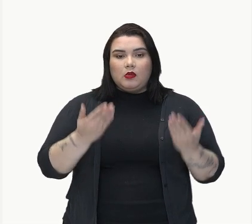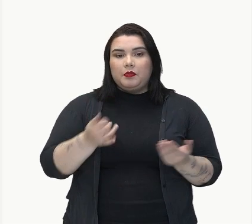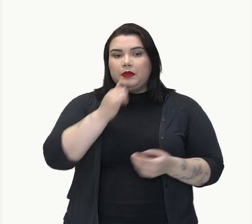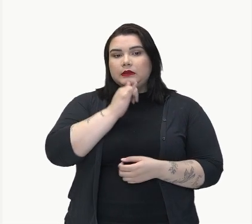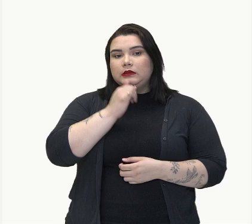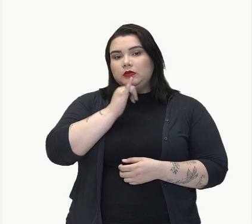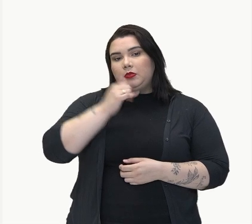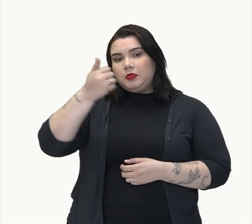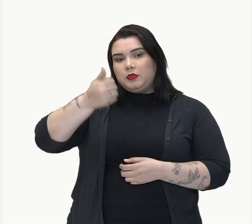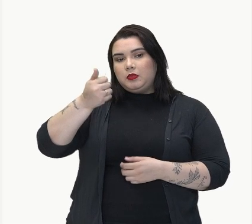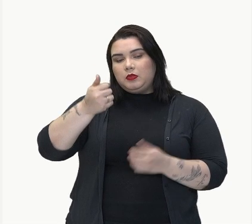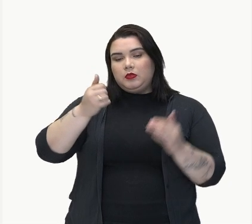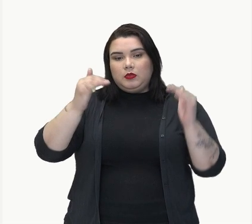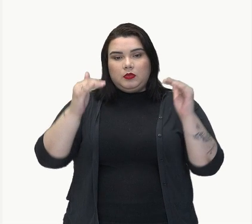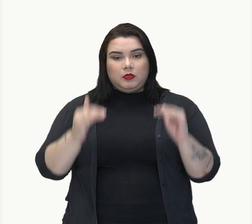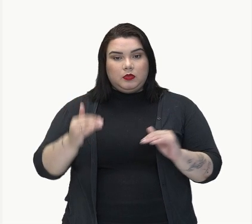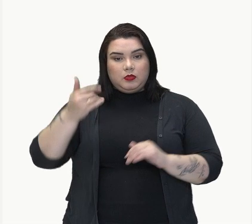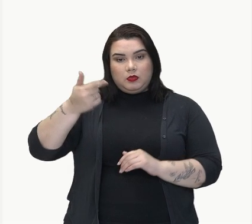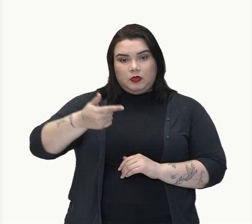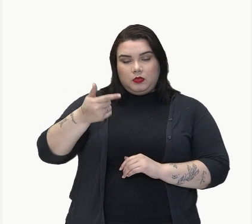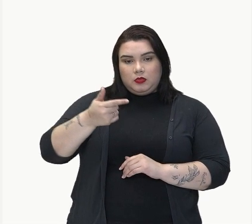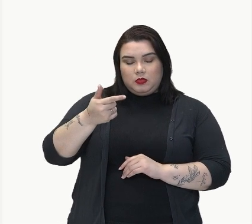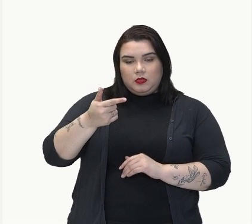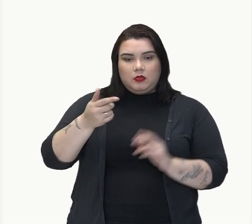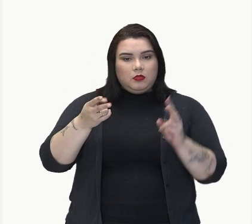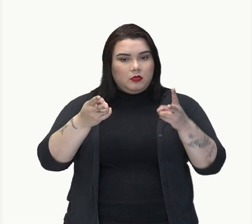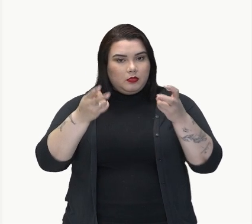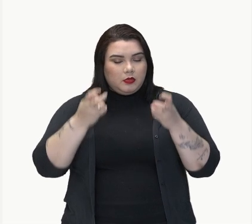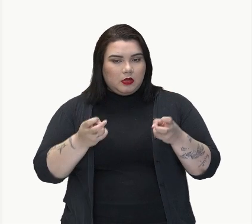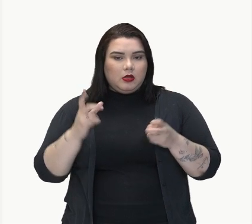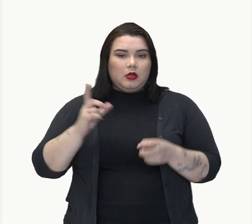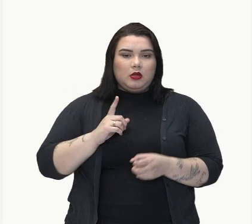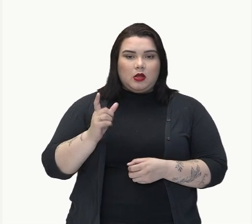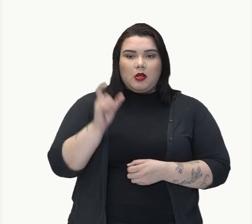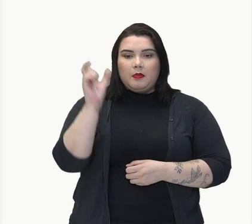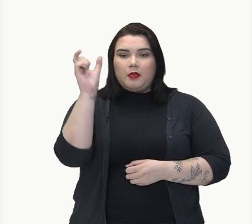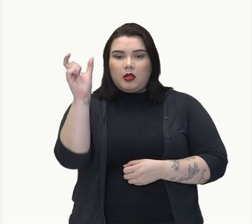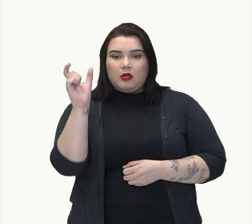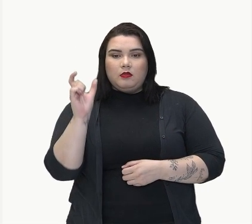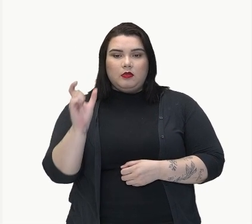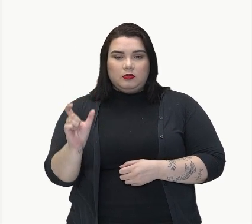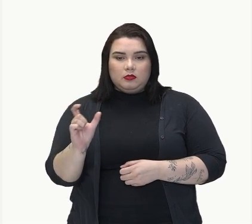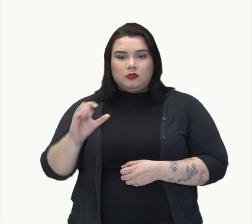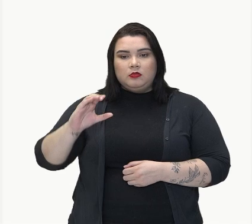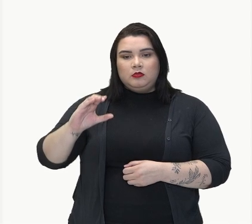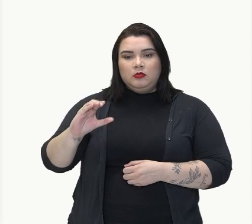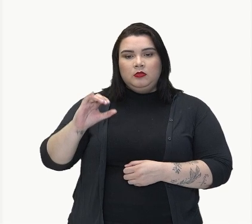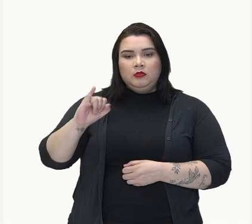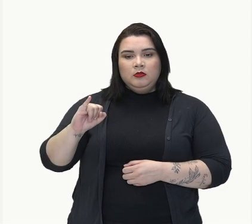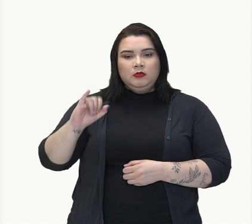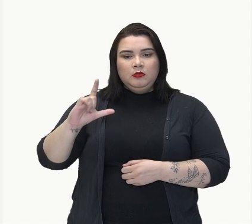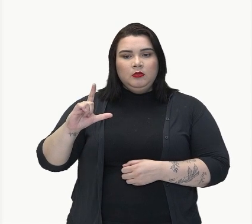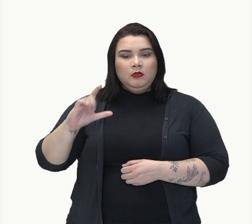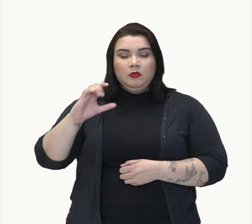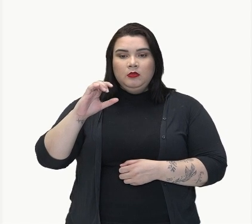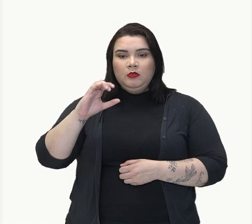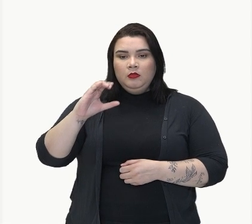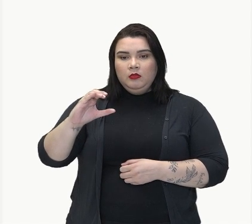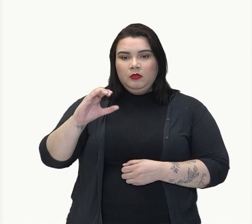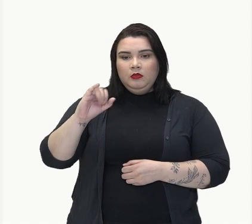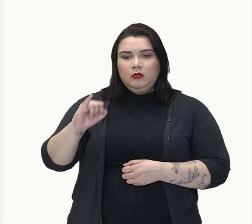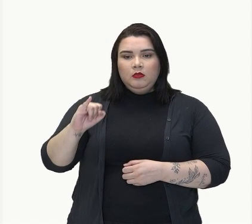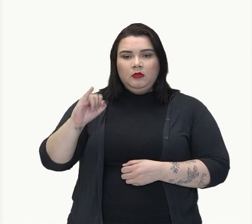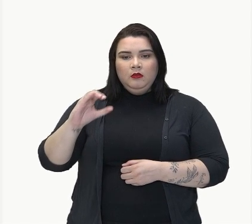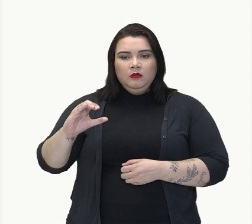1 como no 2, observem que eu estou usando o prenome ciclo. Isso